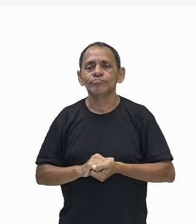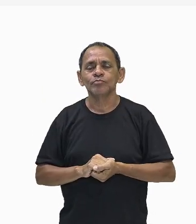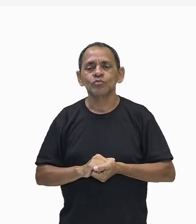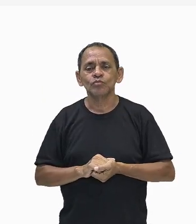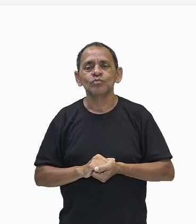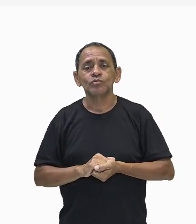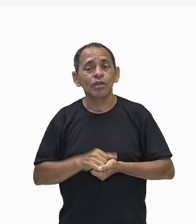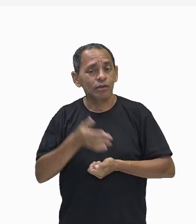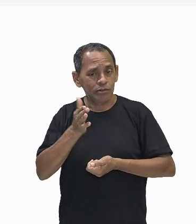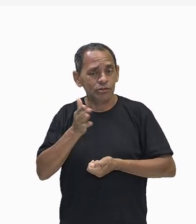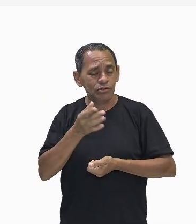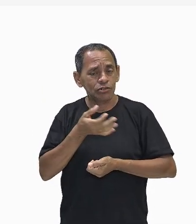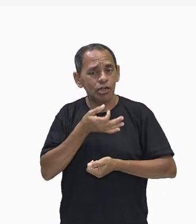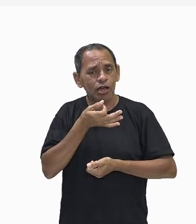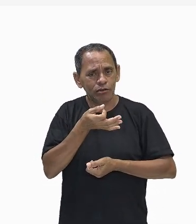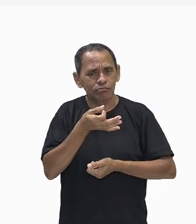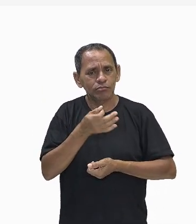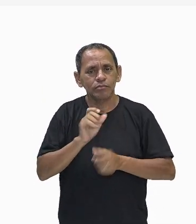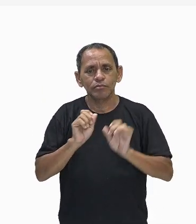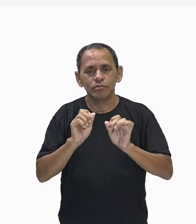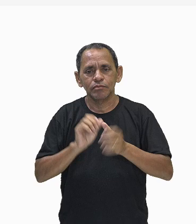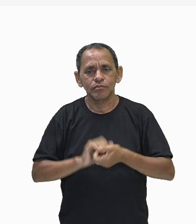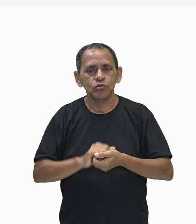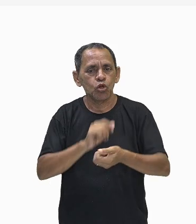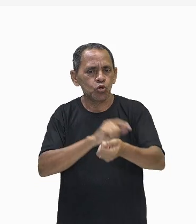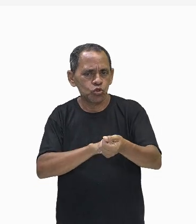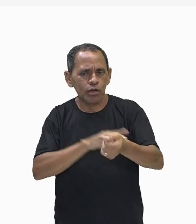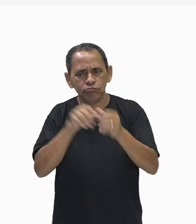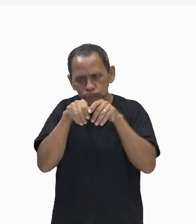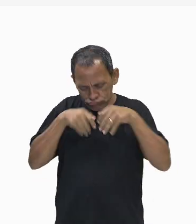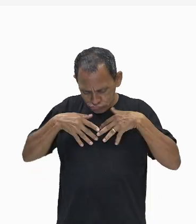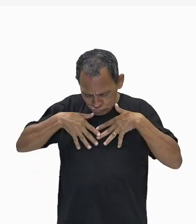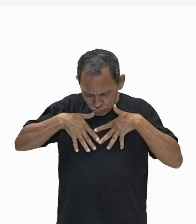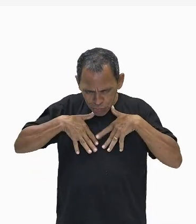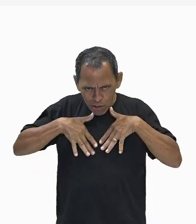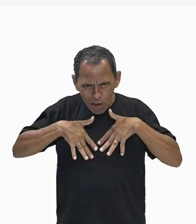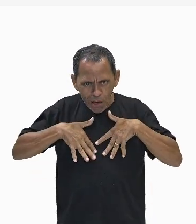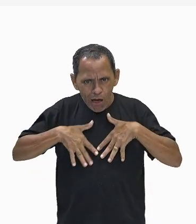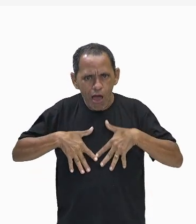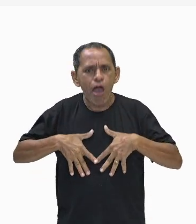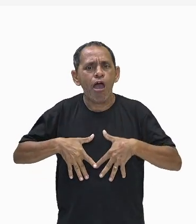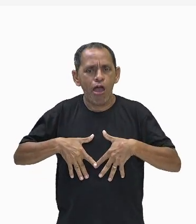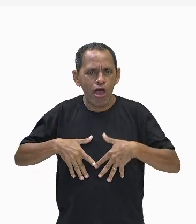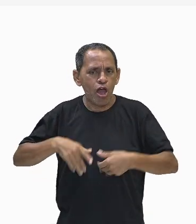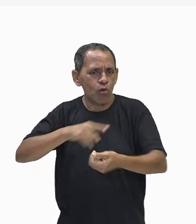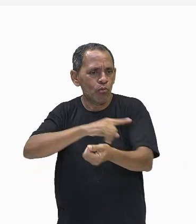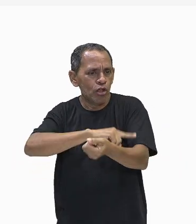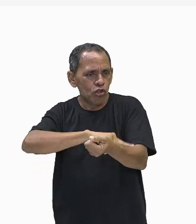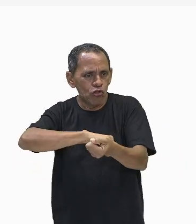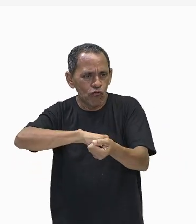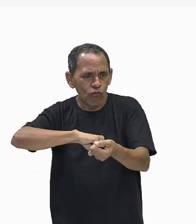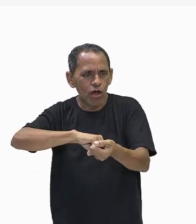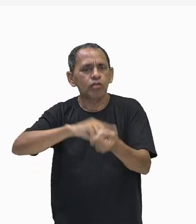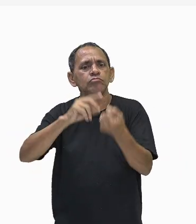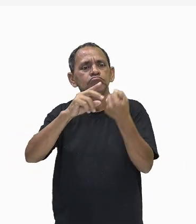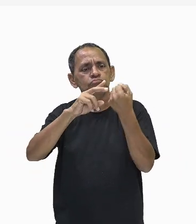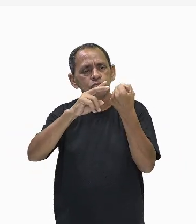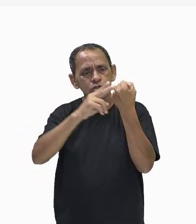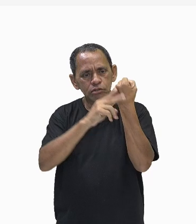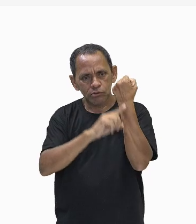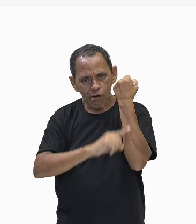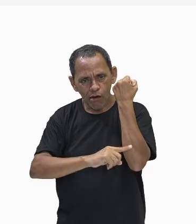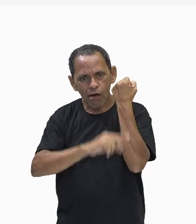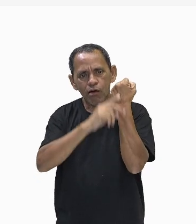comentei, também esse sangue ele é distribuído pelos vasos sanguíneos. Esses vasos sanguíneos